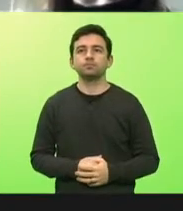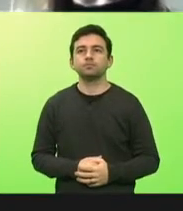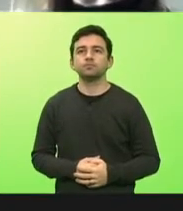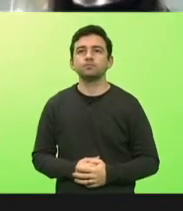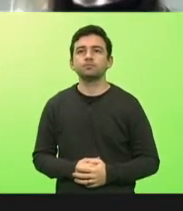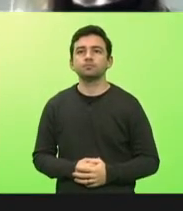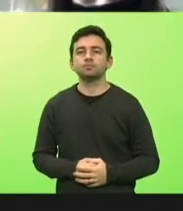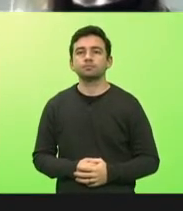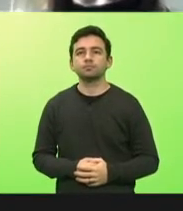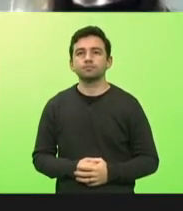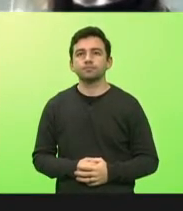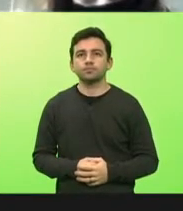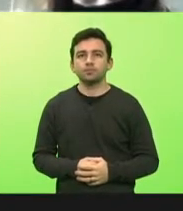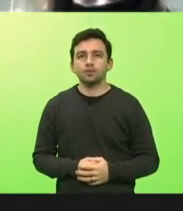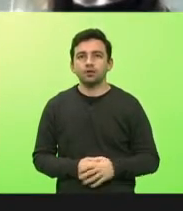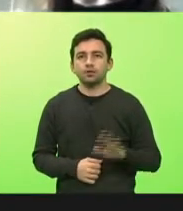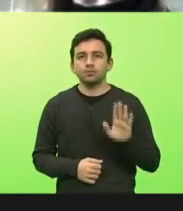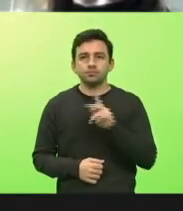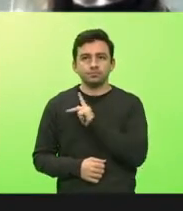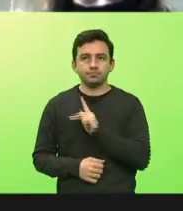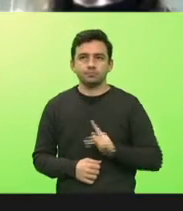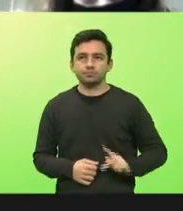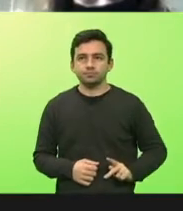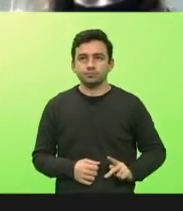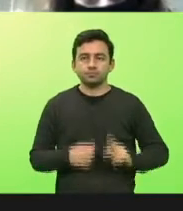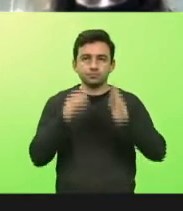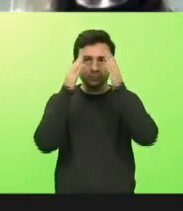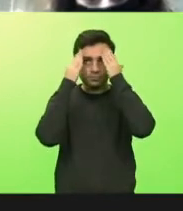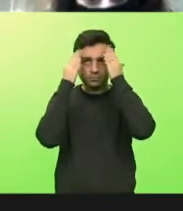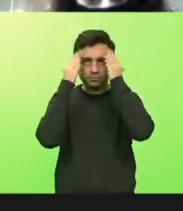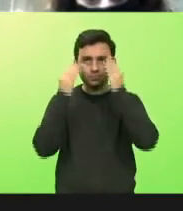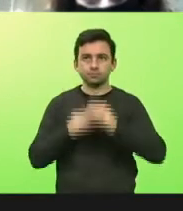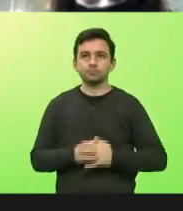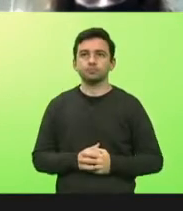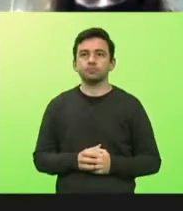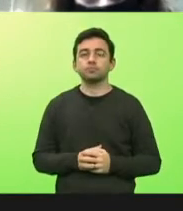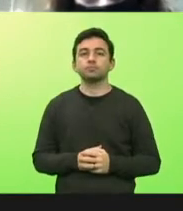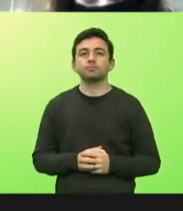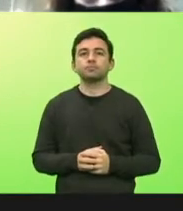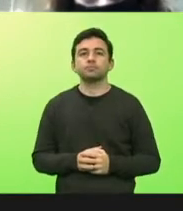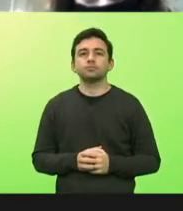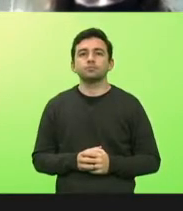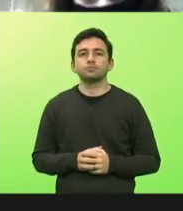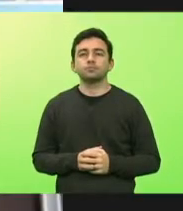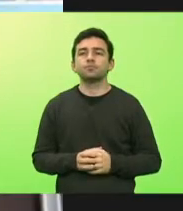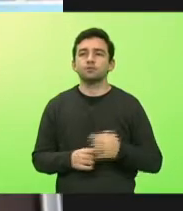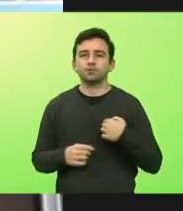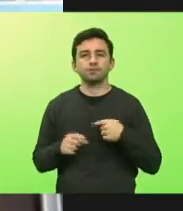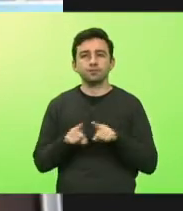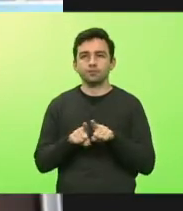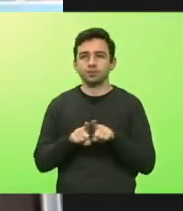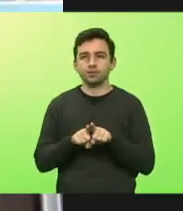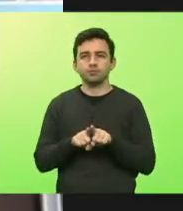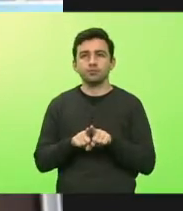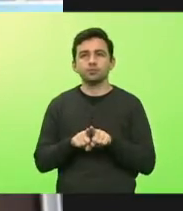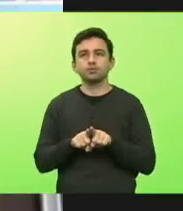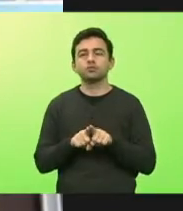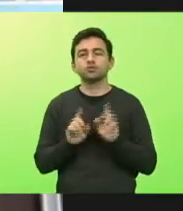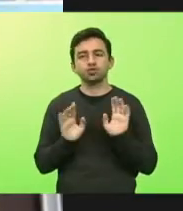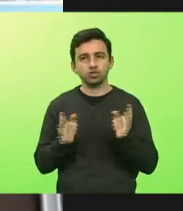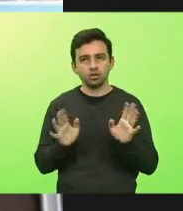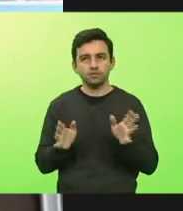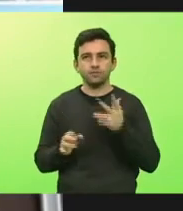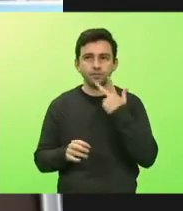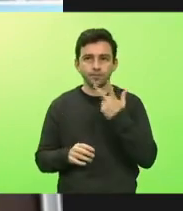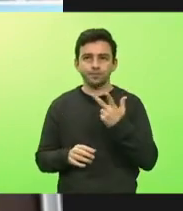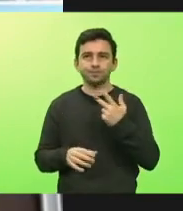Senhor presidente. Com a palavra o deputado José Milton Schaefer, ainda em discussão. Da mesma forma, nós também já nos posicionamos na